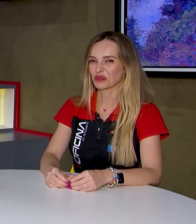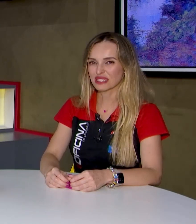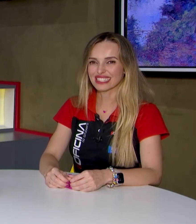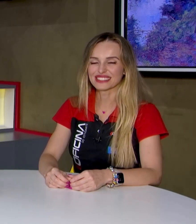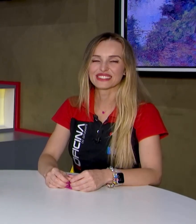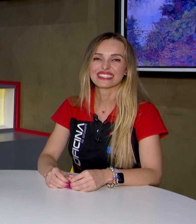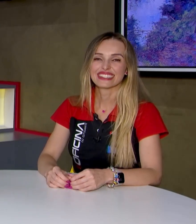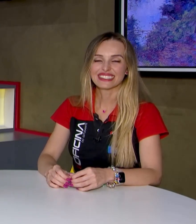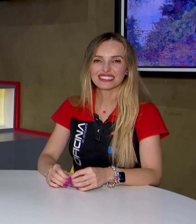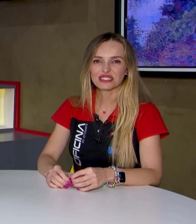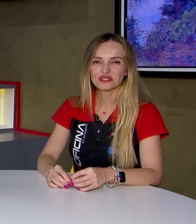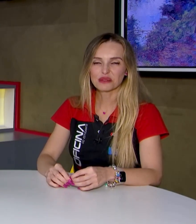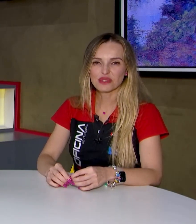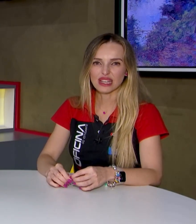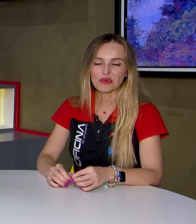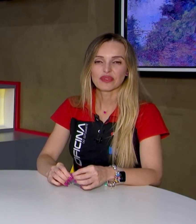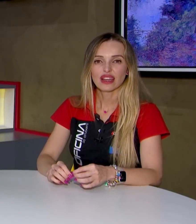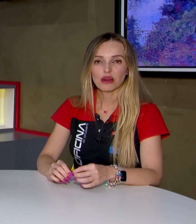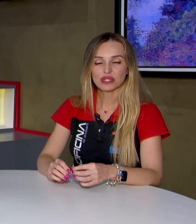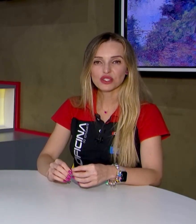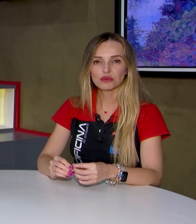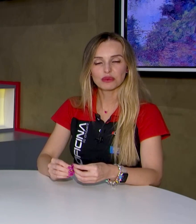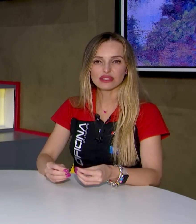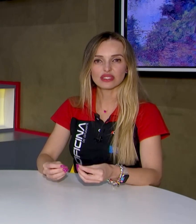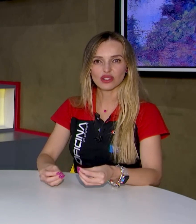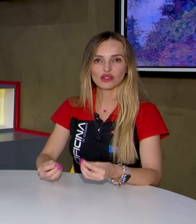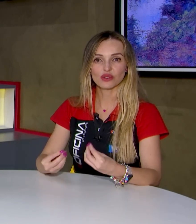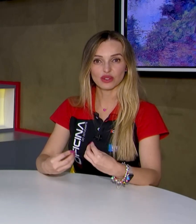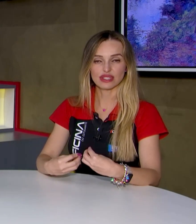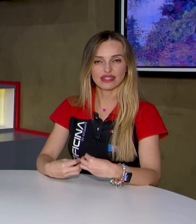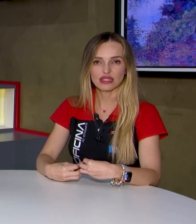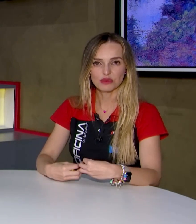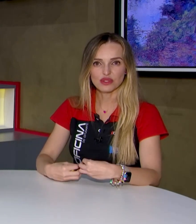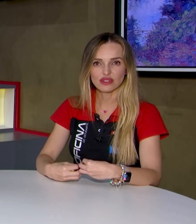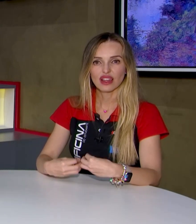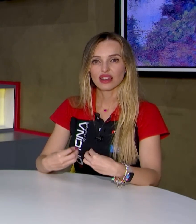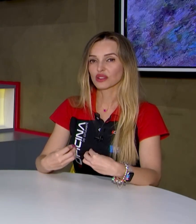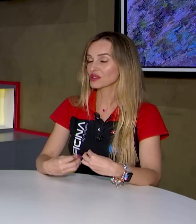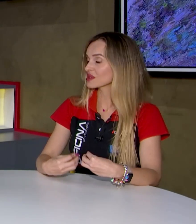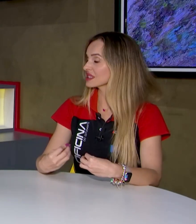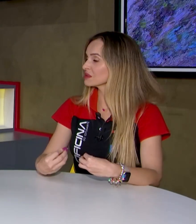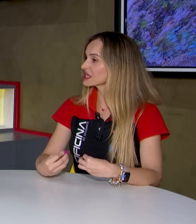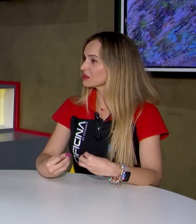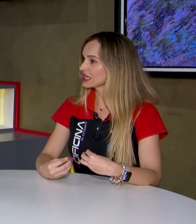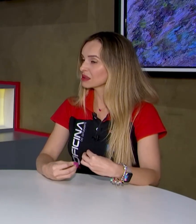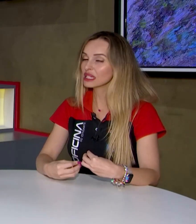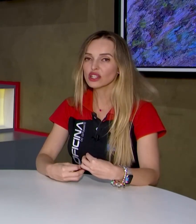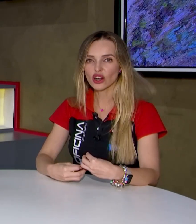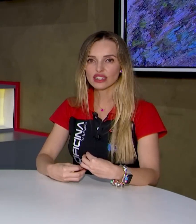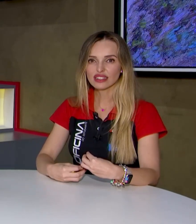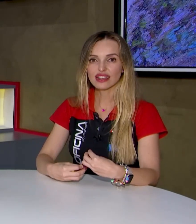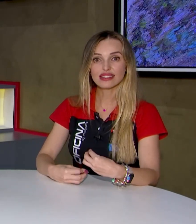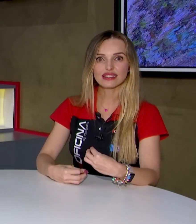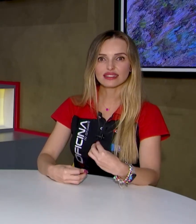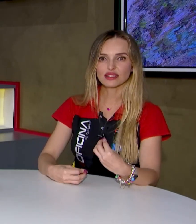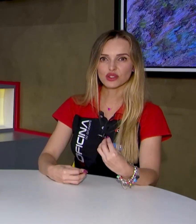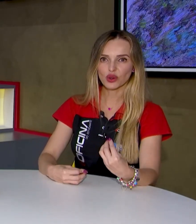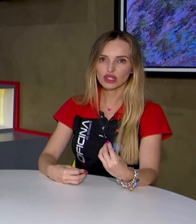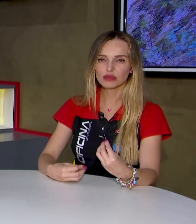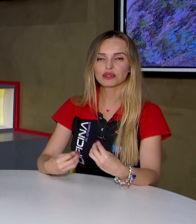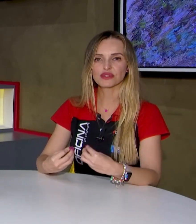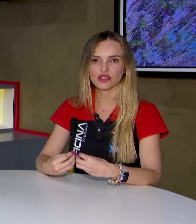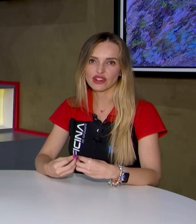isso. Combinado. Então, vamos lá. A partir do momento que nós nos conhecemos, nós conseguimos trabalhar melhor